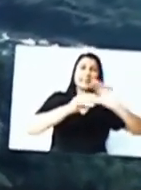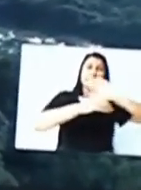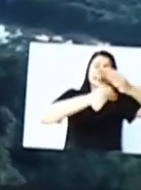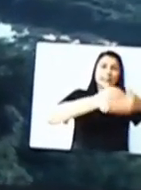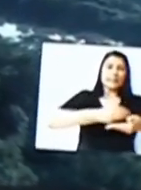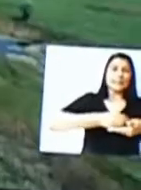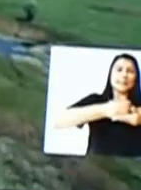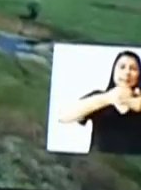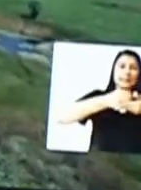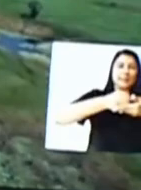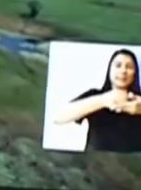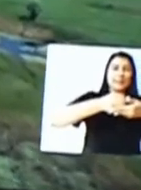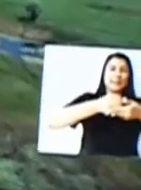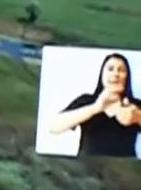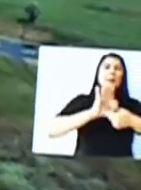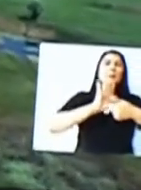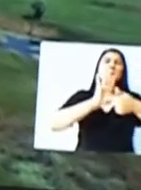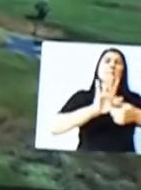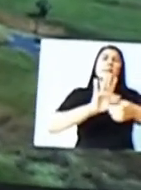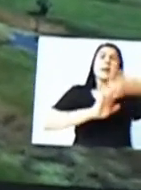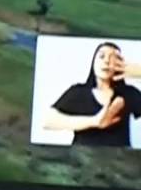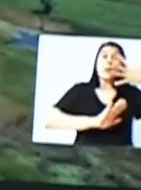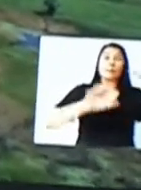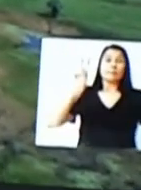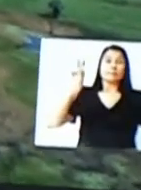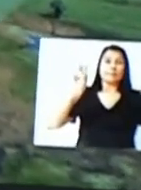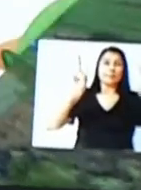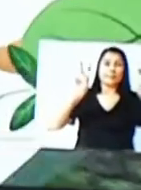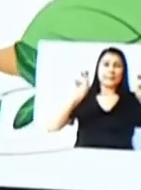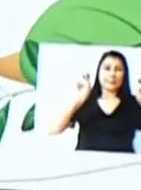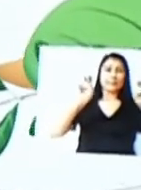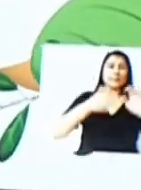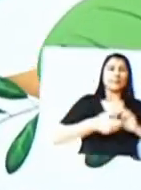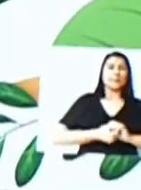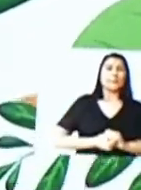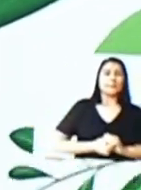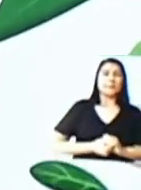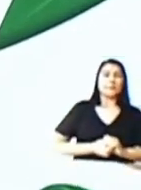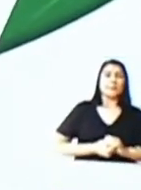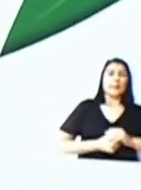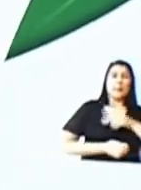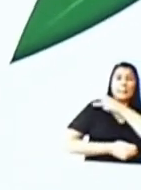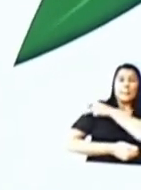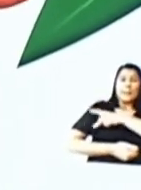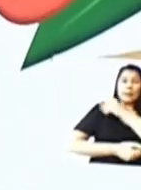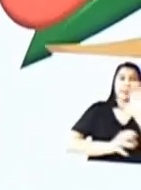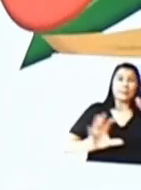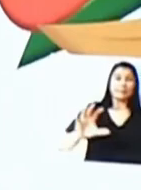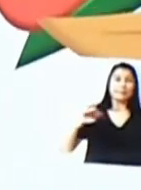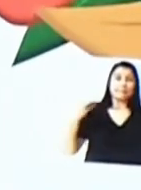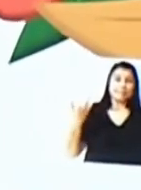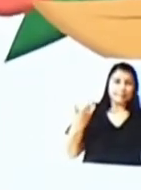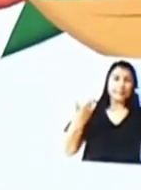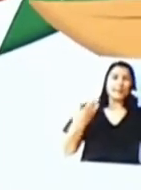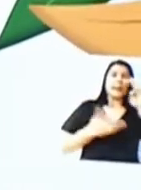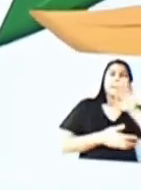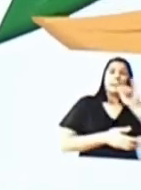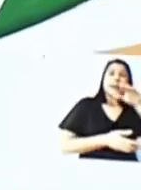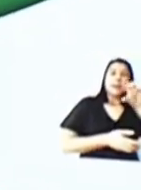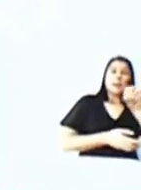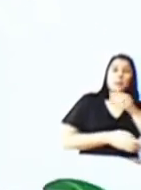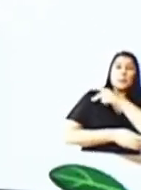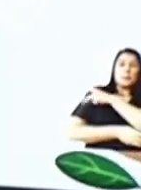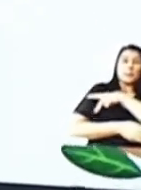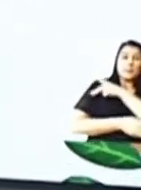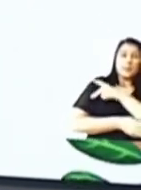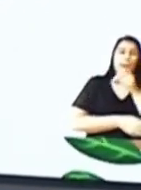Certo. As mudanças climáticas são uma realidade. E no segundo semestre do ano, a gente sempre tem índices e alertas mais